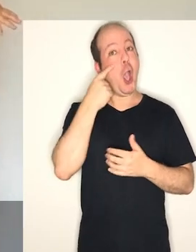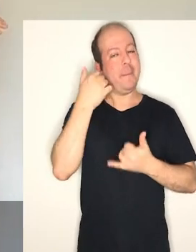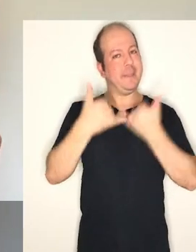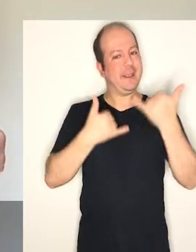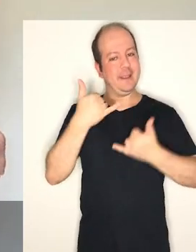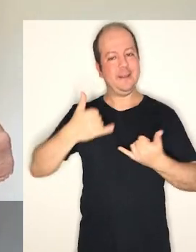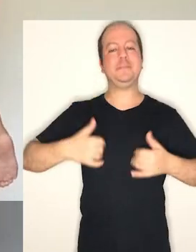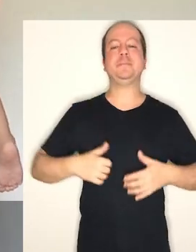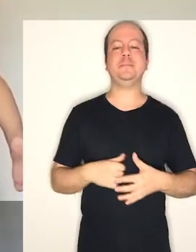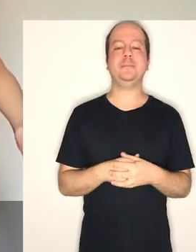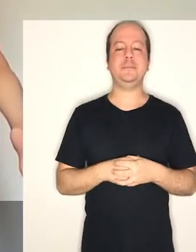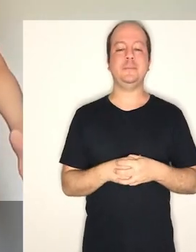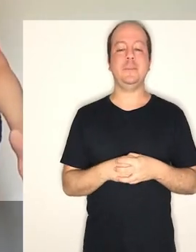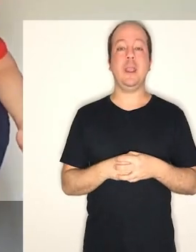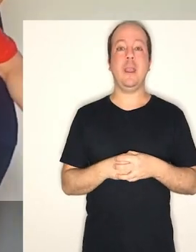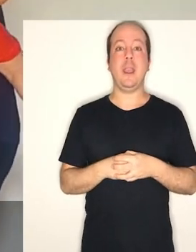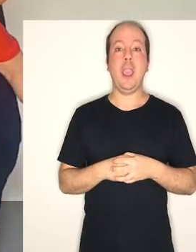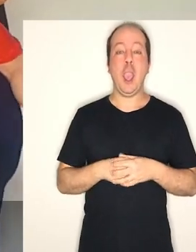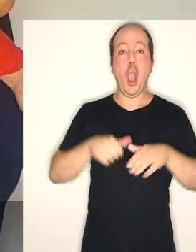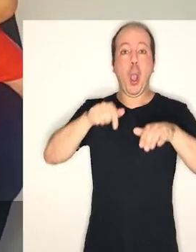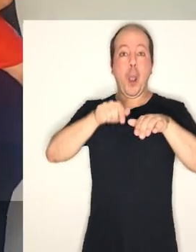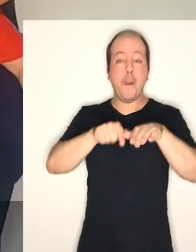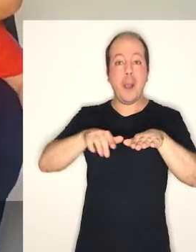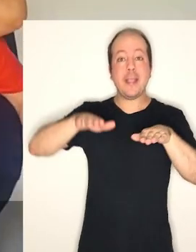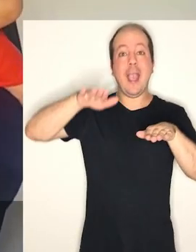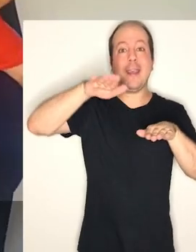vai fazer assim, ó. Oi,